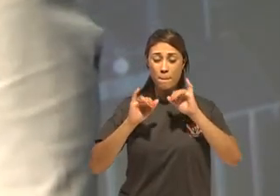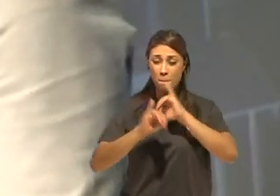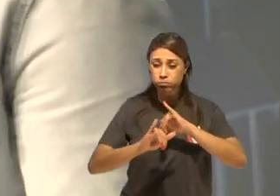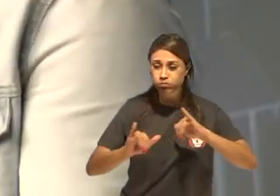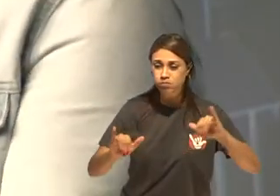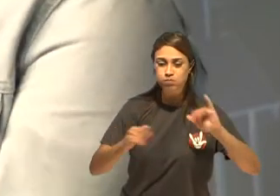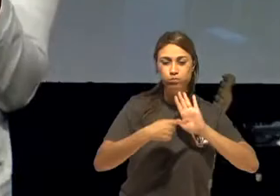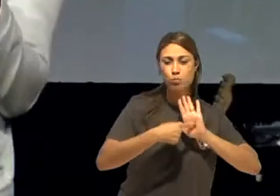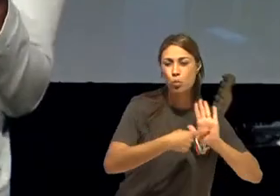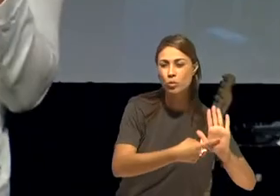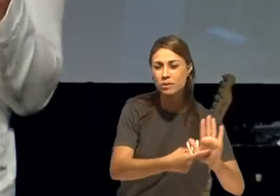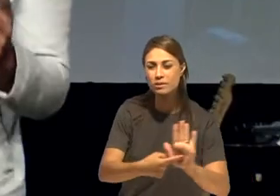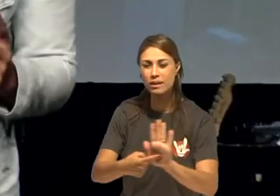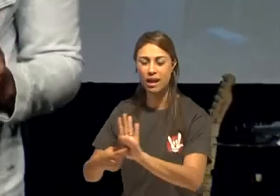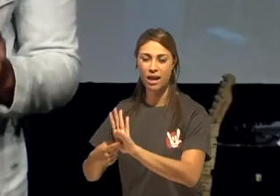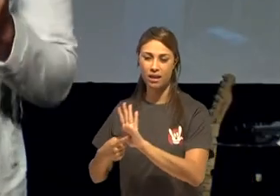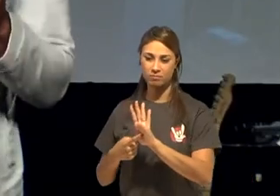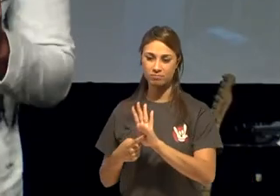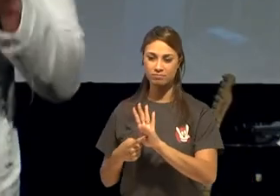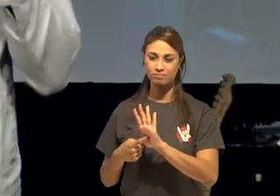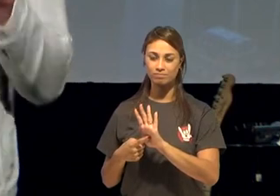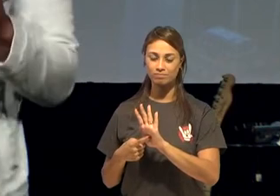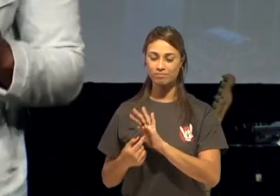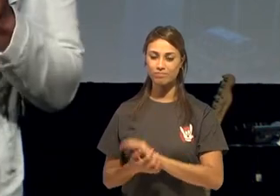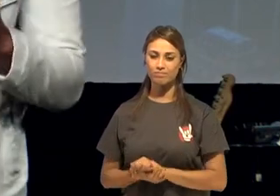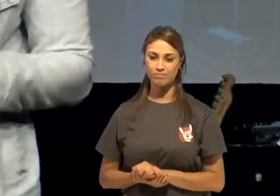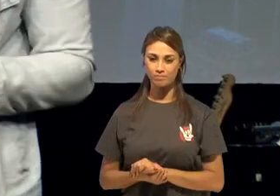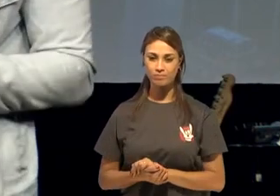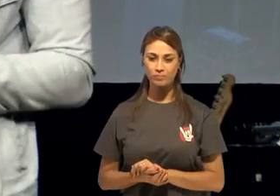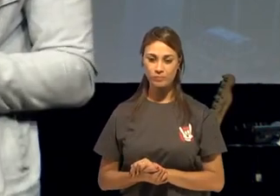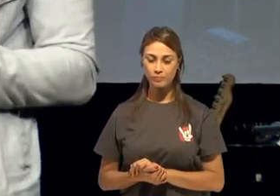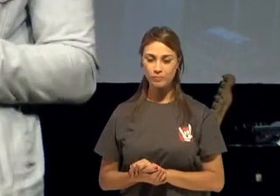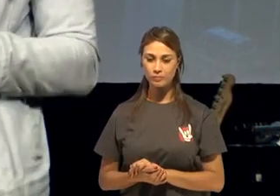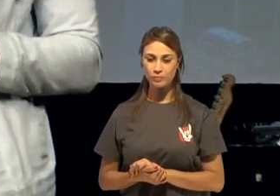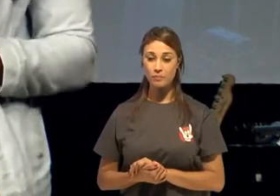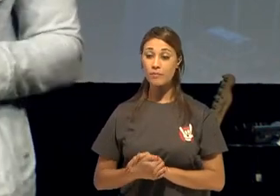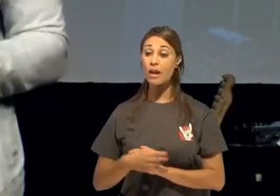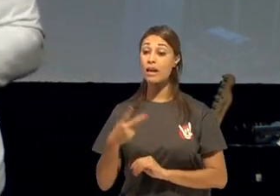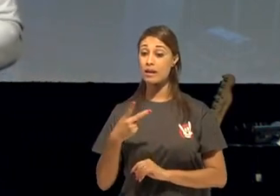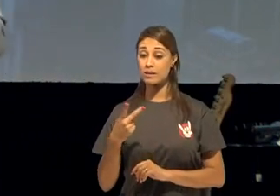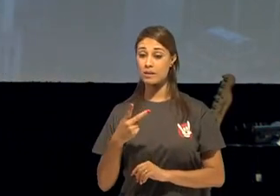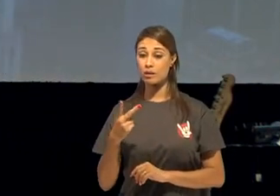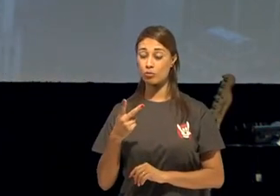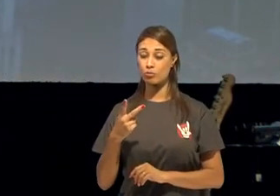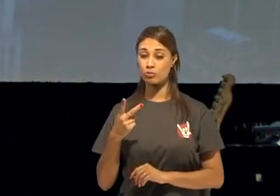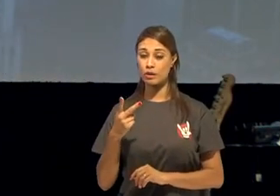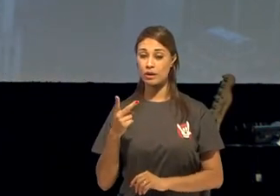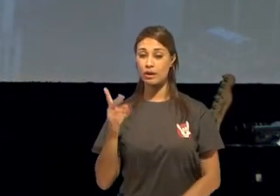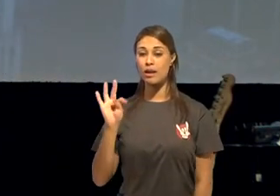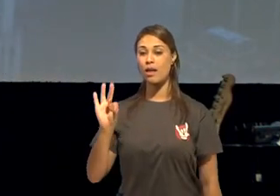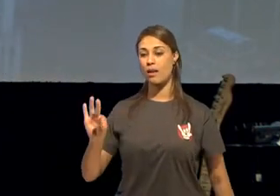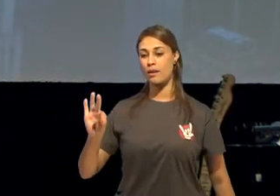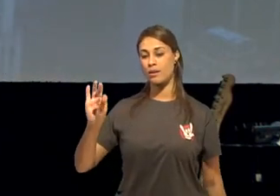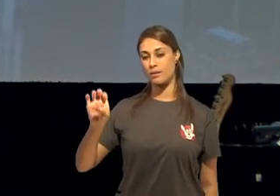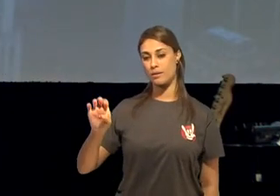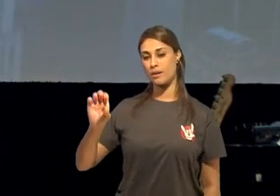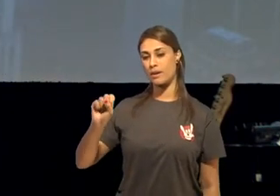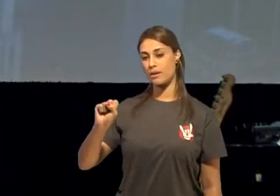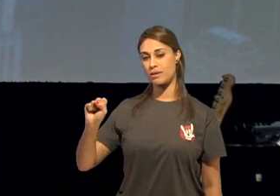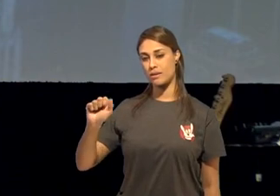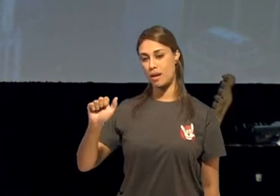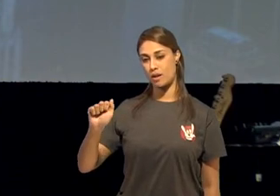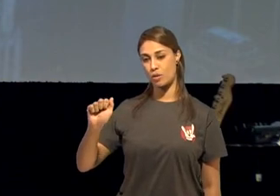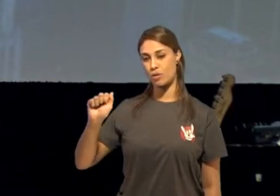Quando você vê em 2 Timóteo, 2 Tessalonicenses, esse eu faço questão de ler.